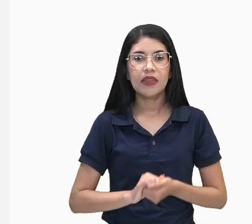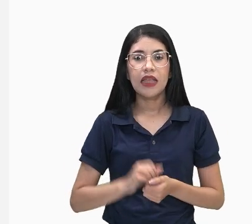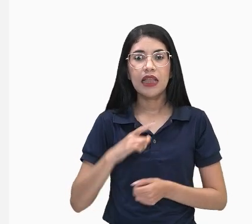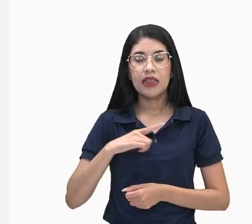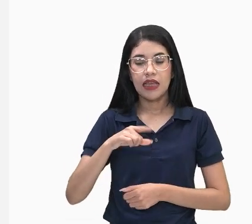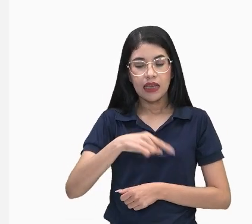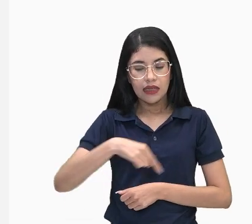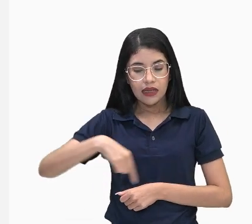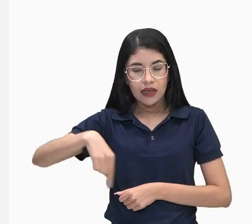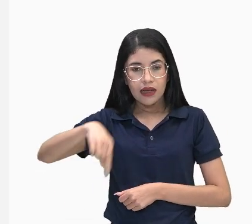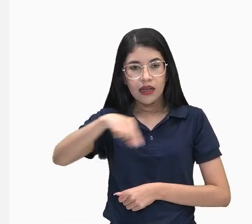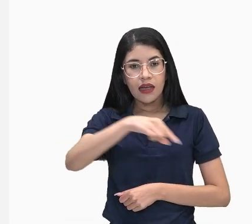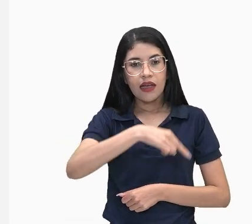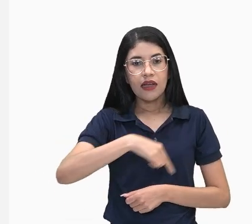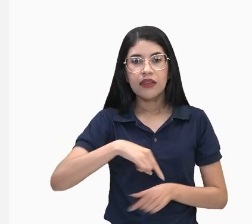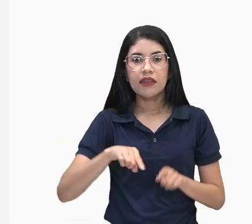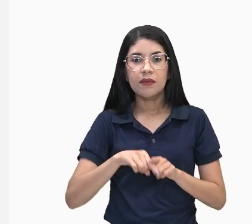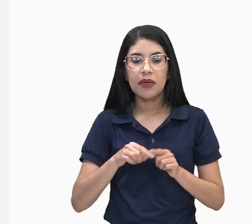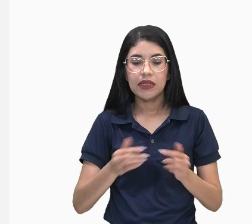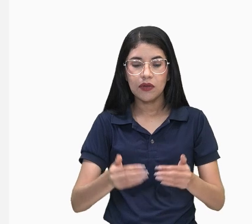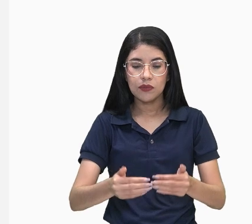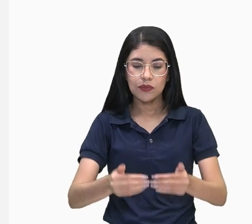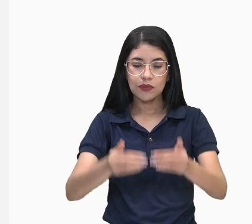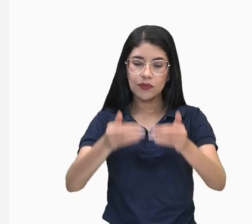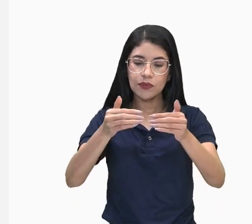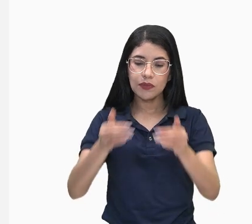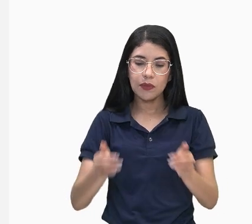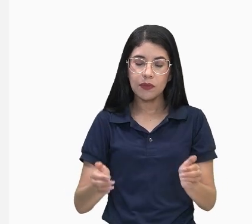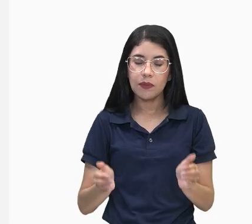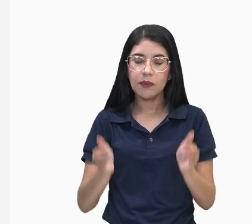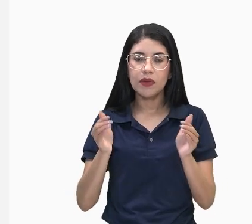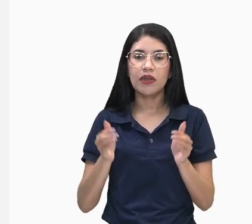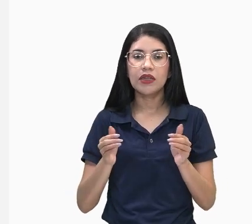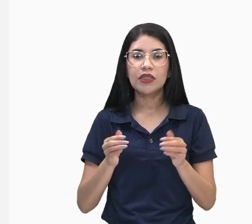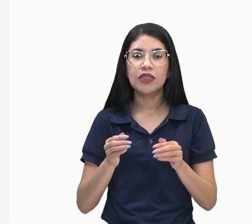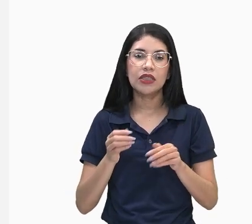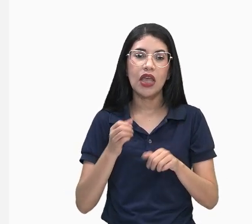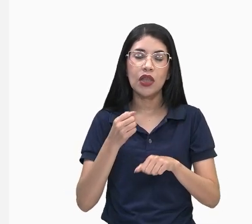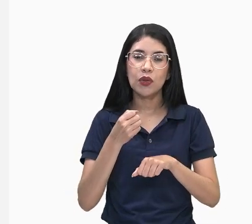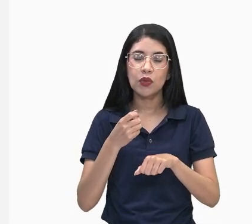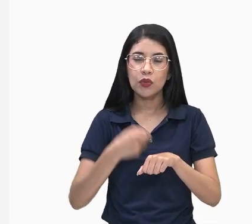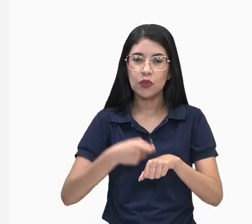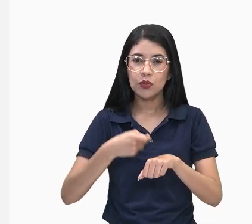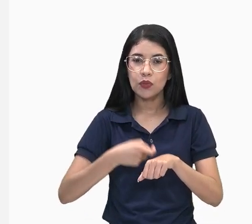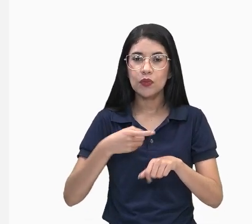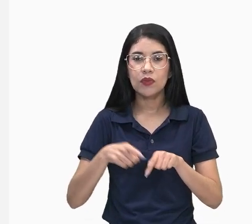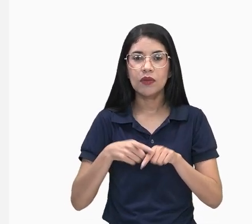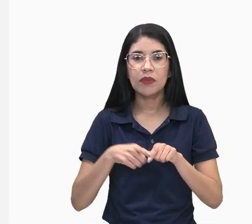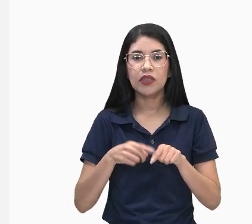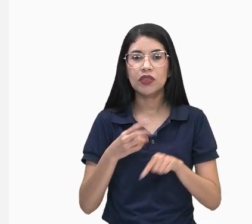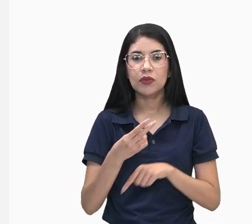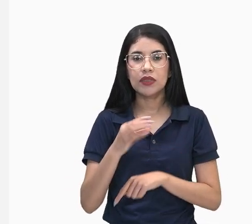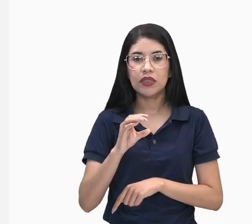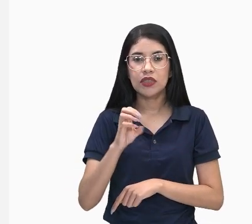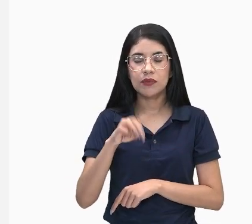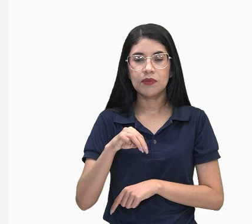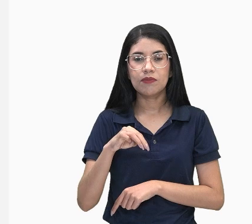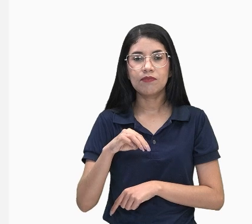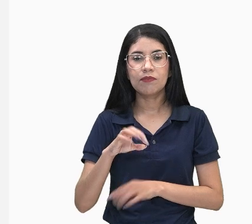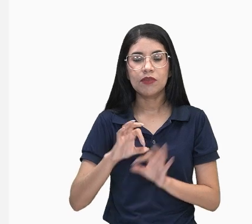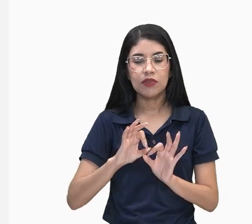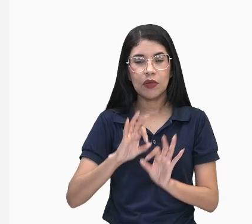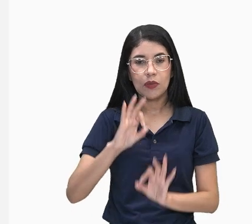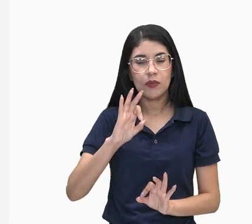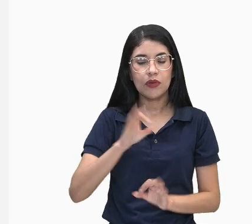circundado por um anteparo de concreto e de 2 centímetros de altura. Que é a zona